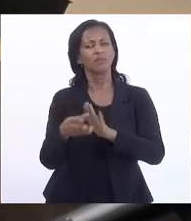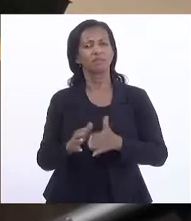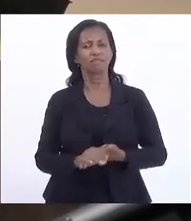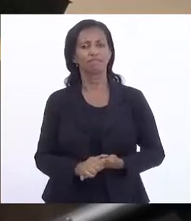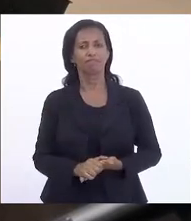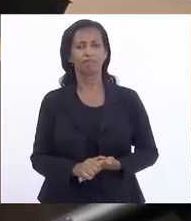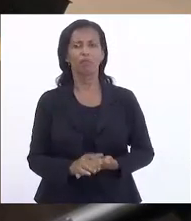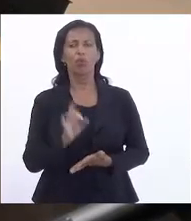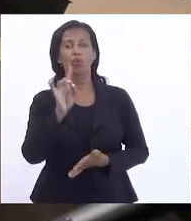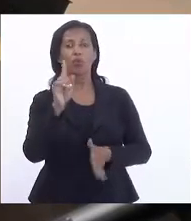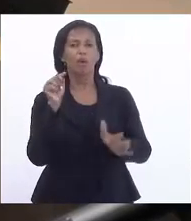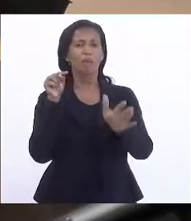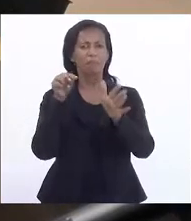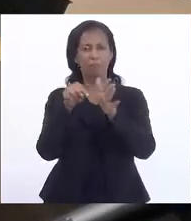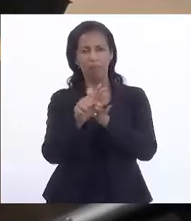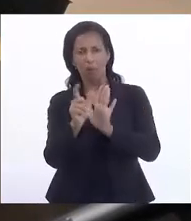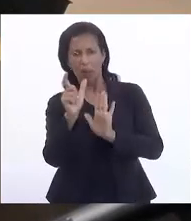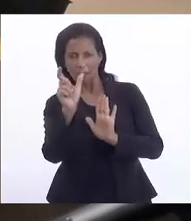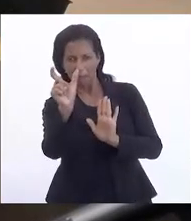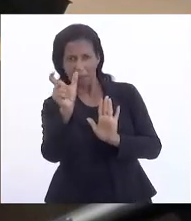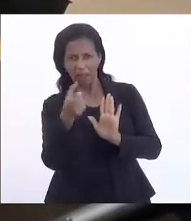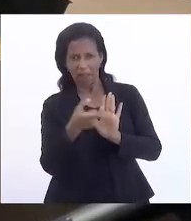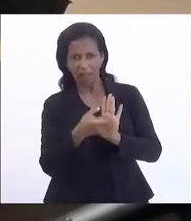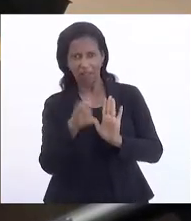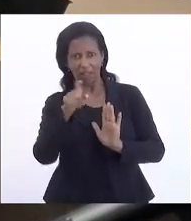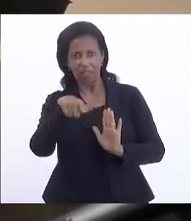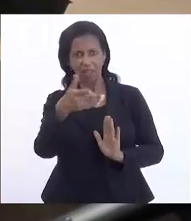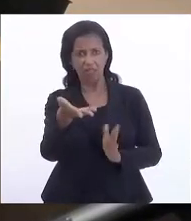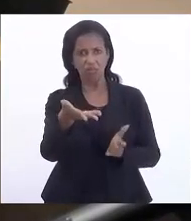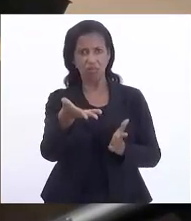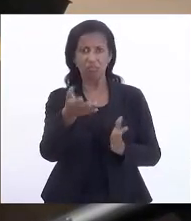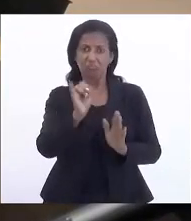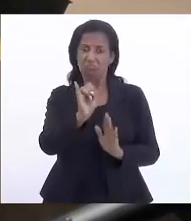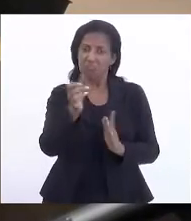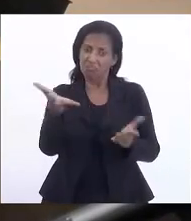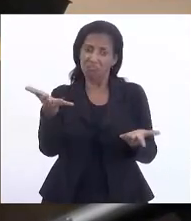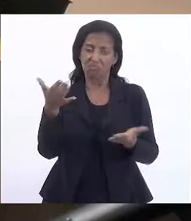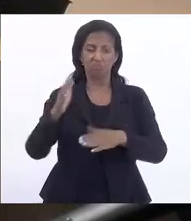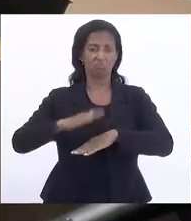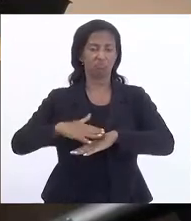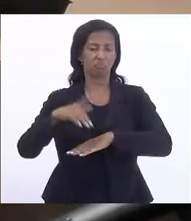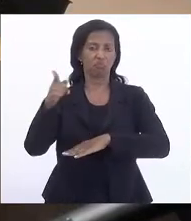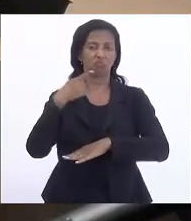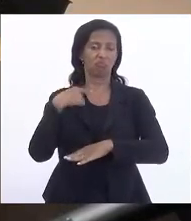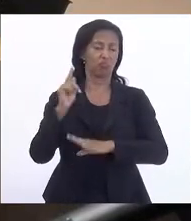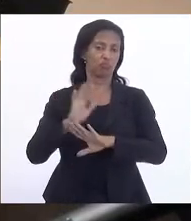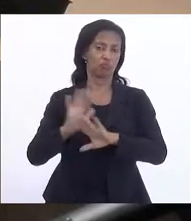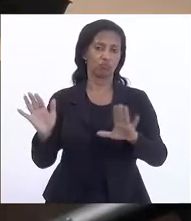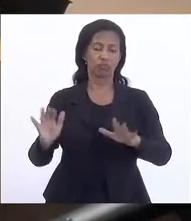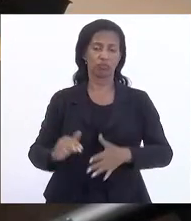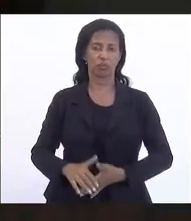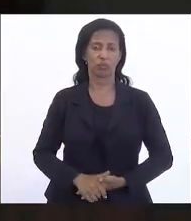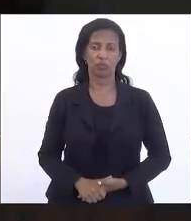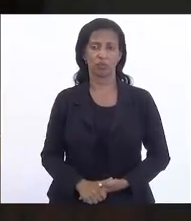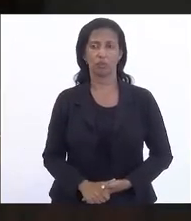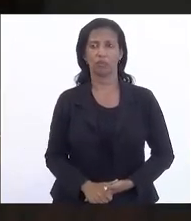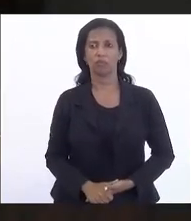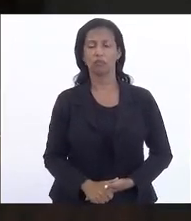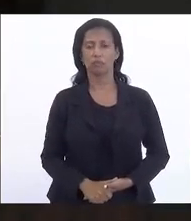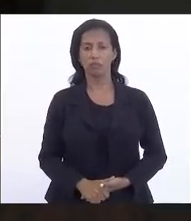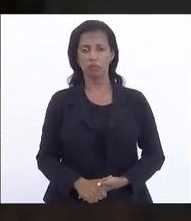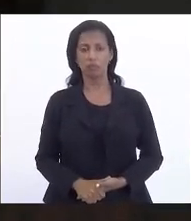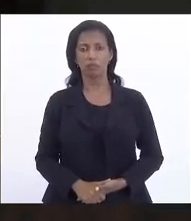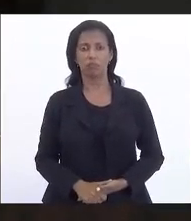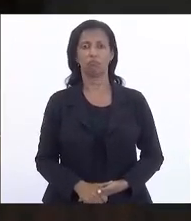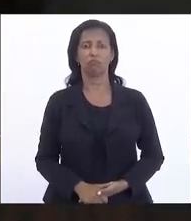Então, eu só pergunto se é isso mesmo que senhor deseja. Se for... Eu sim,